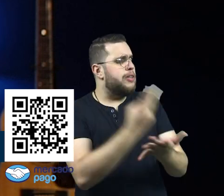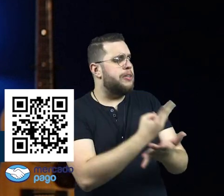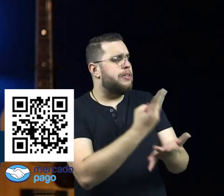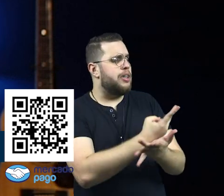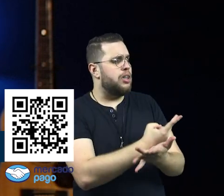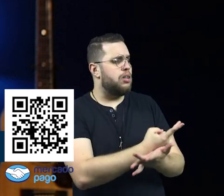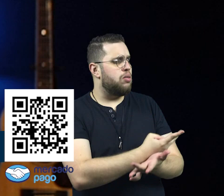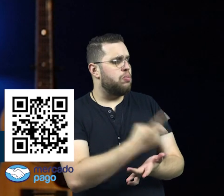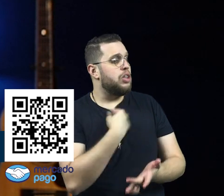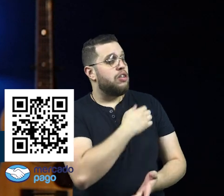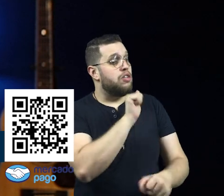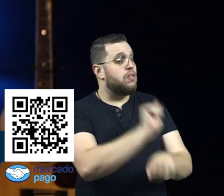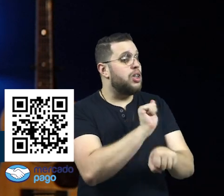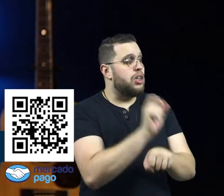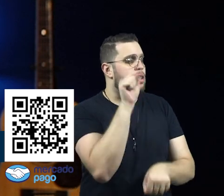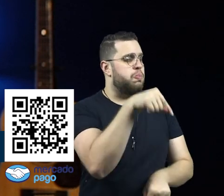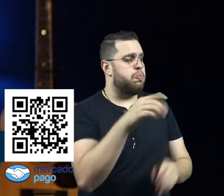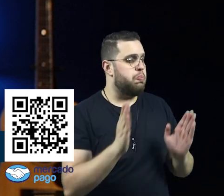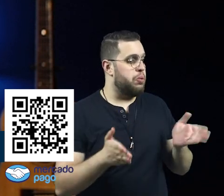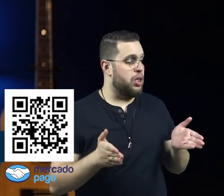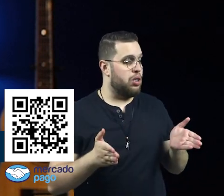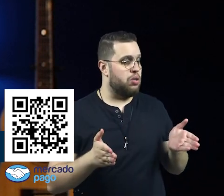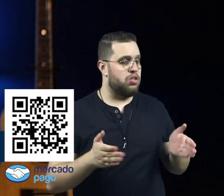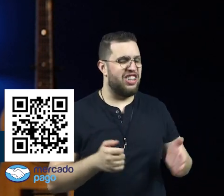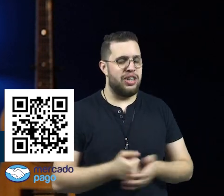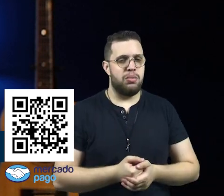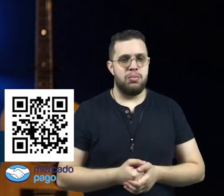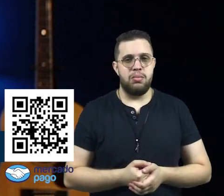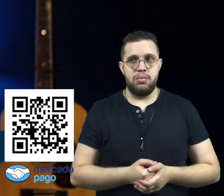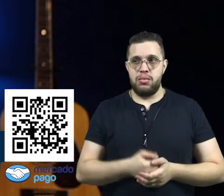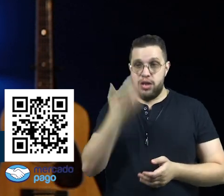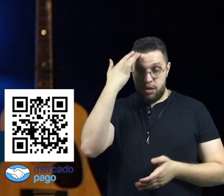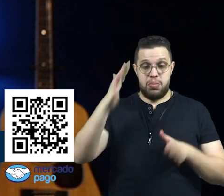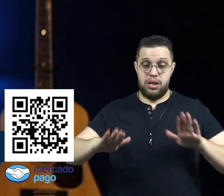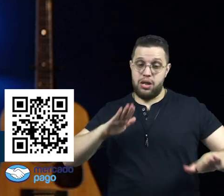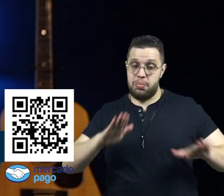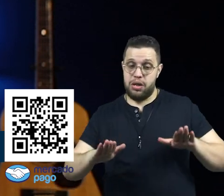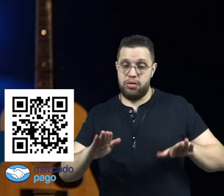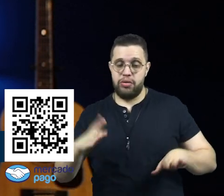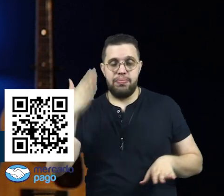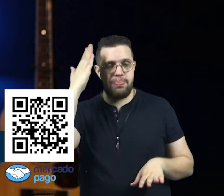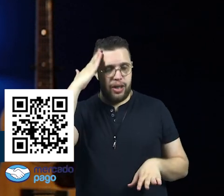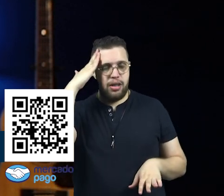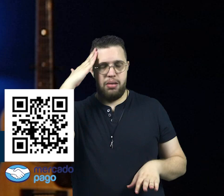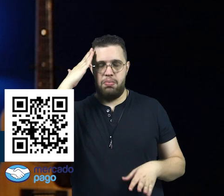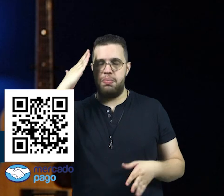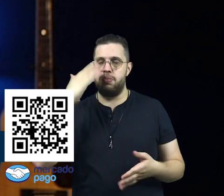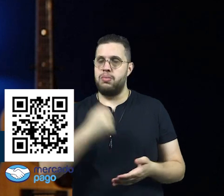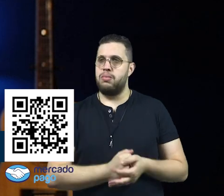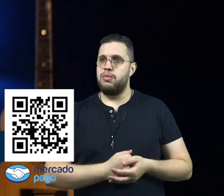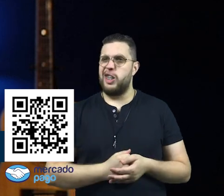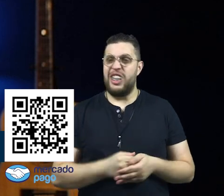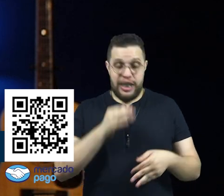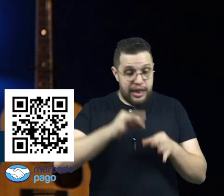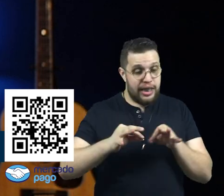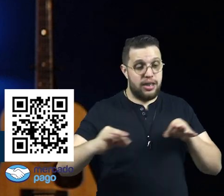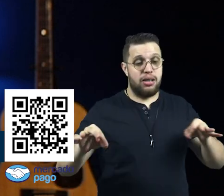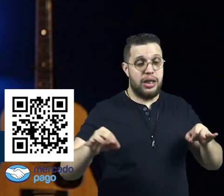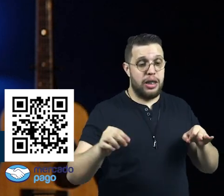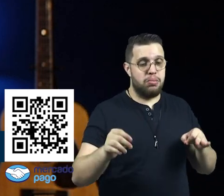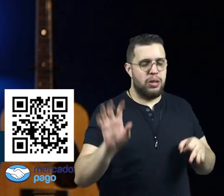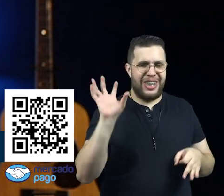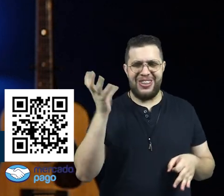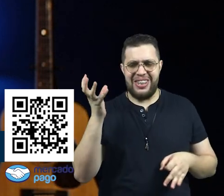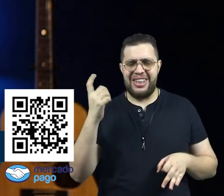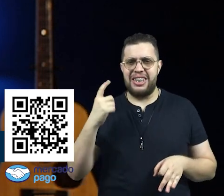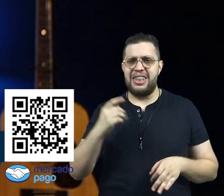30 minutos, uma hora, não sei, depende da idade da criança, a gente tem que saber lidar com isso. E esse período, muitas vezes o que acontece? A